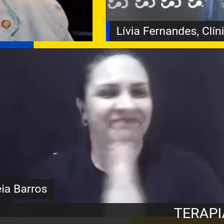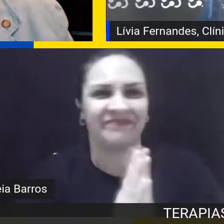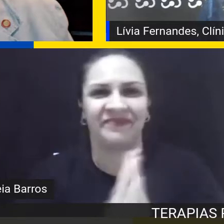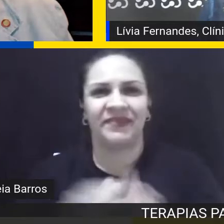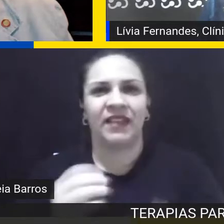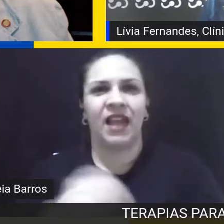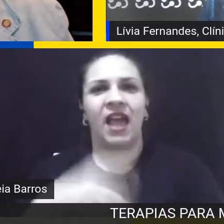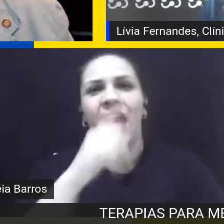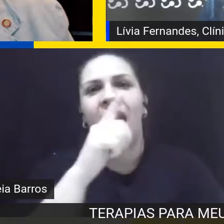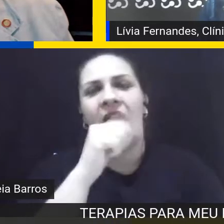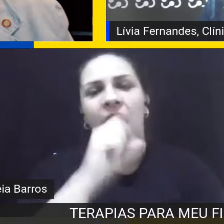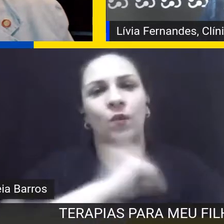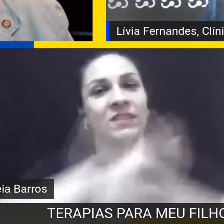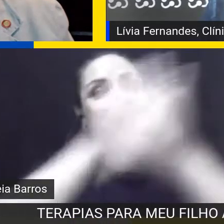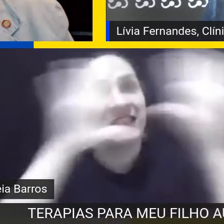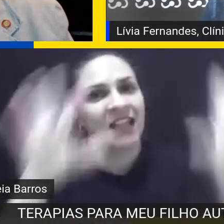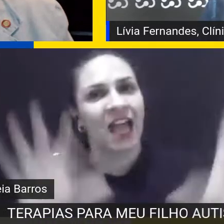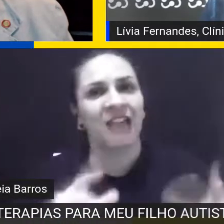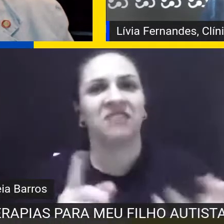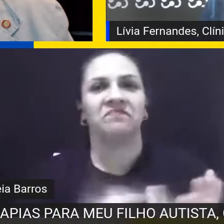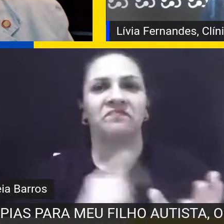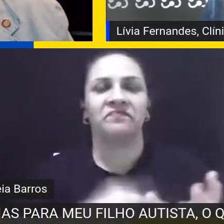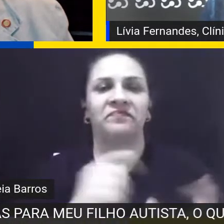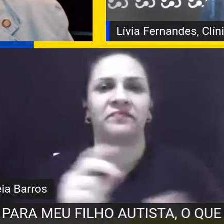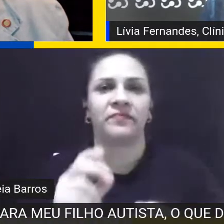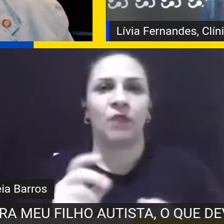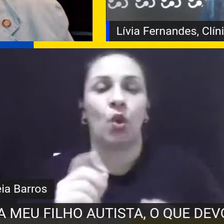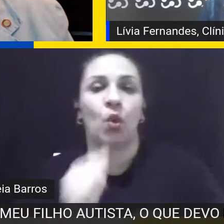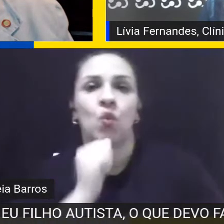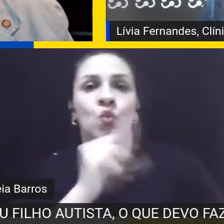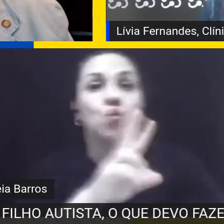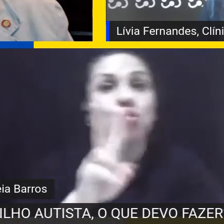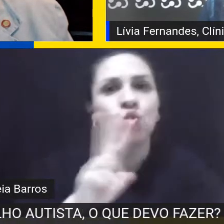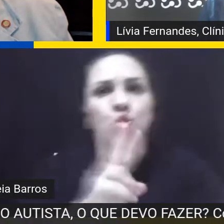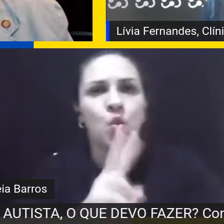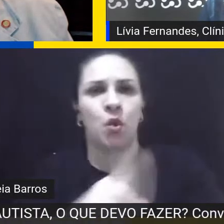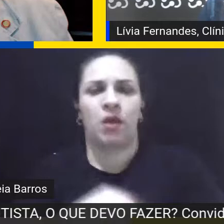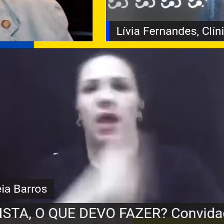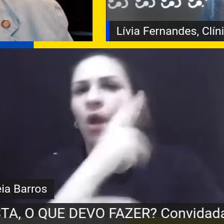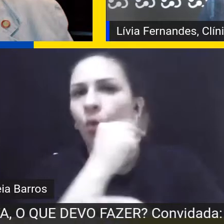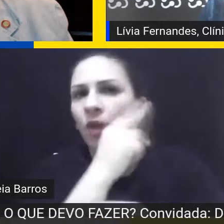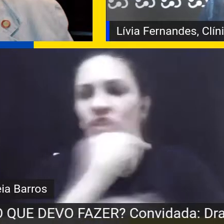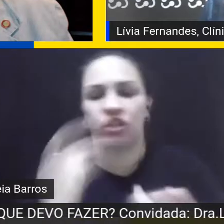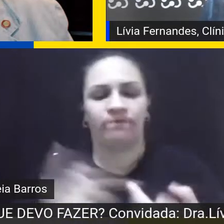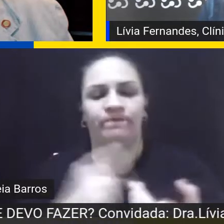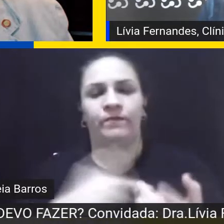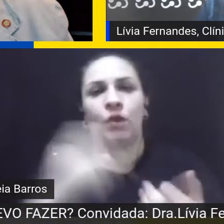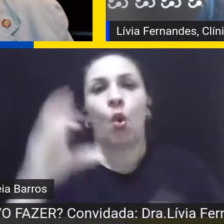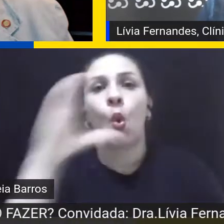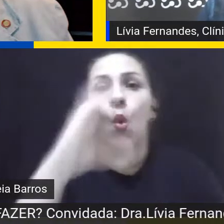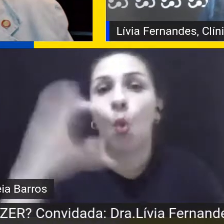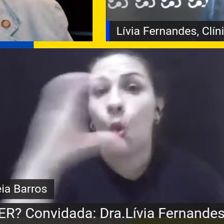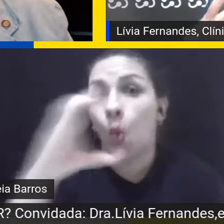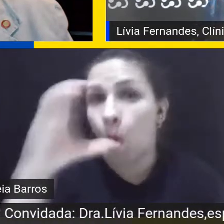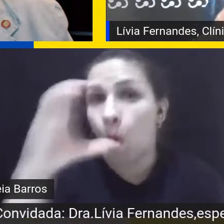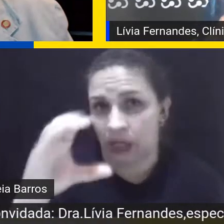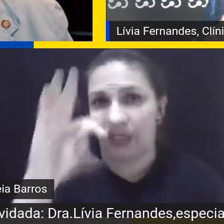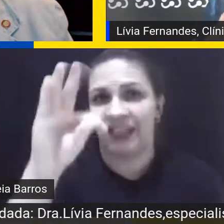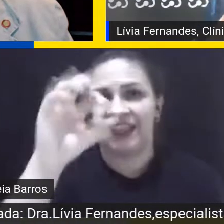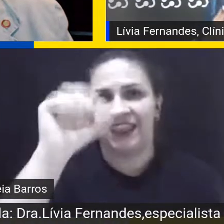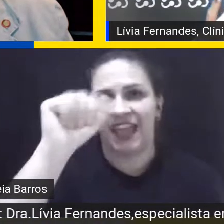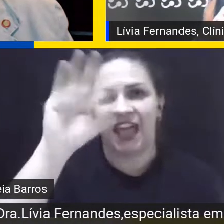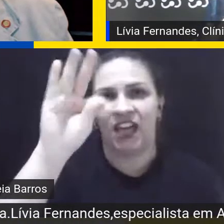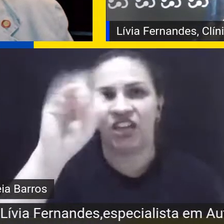Claras, nossos supervisores de Taguatinga, nossa coordenadora Tatiana, queria mandar um beijo muito grande para eles, e eles